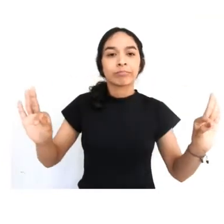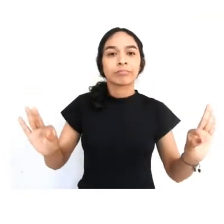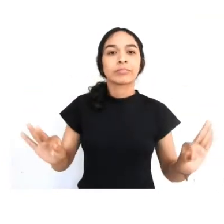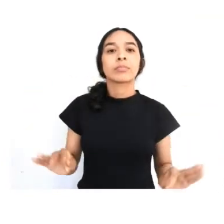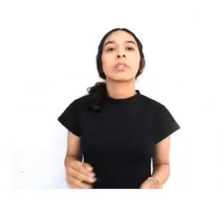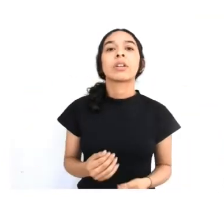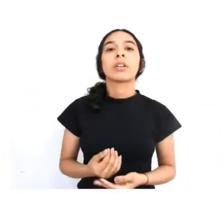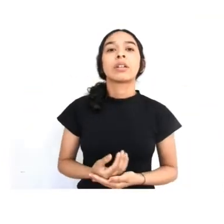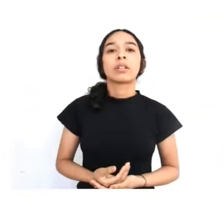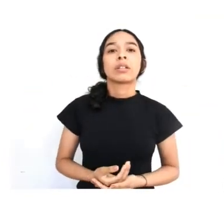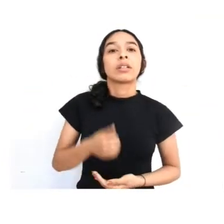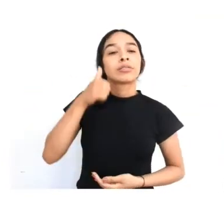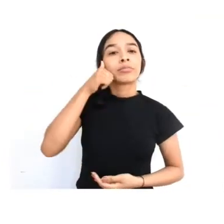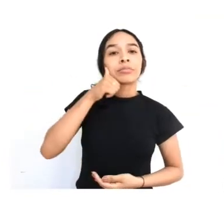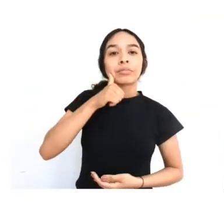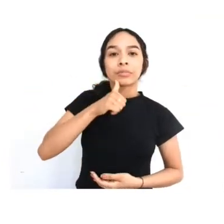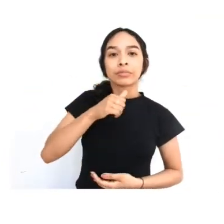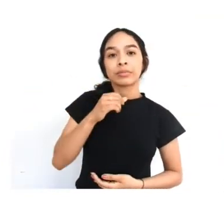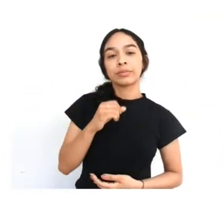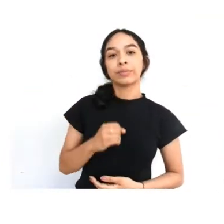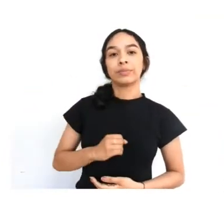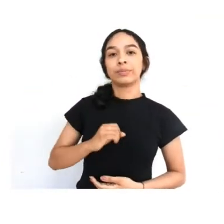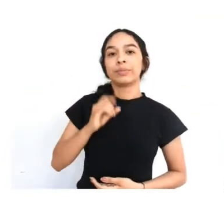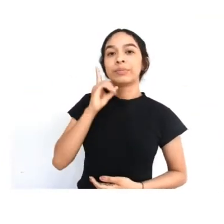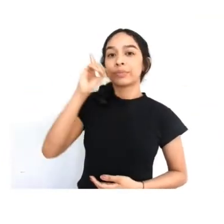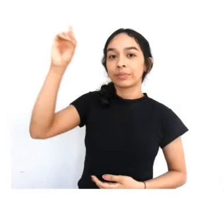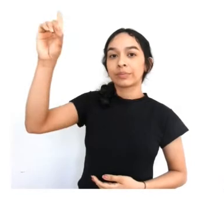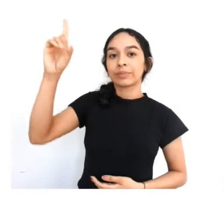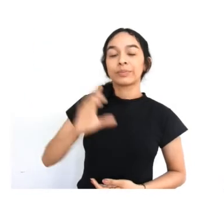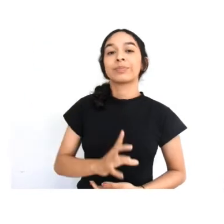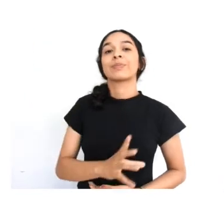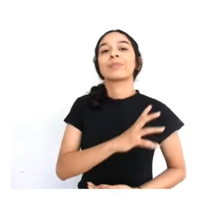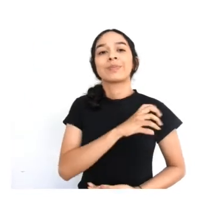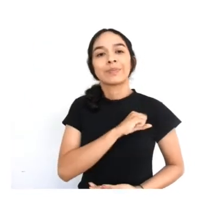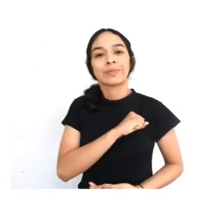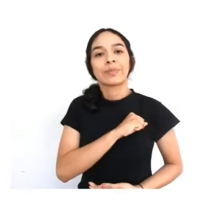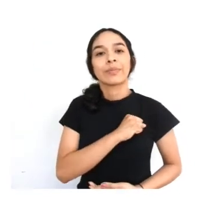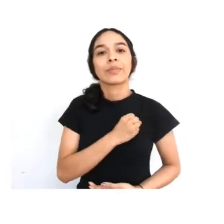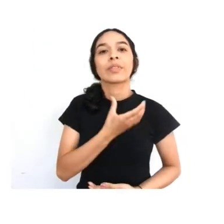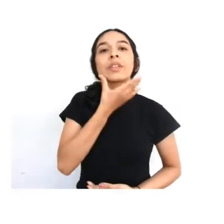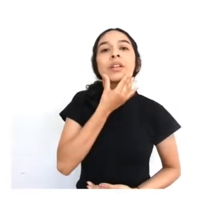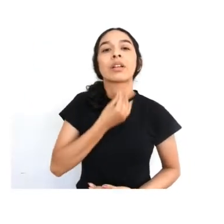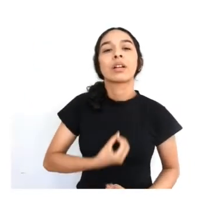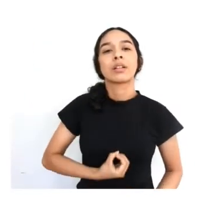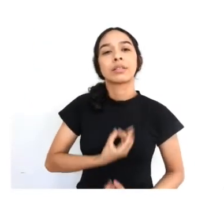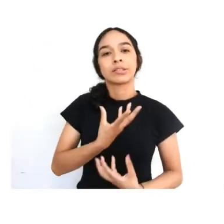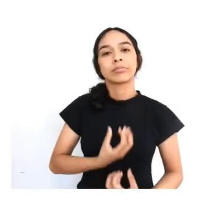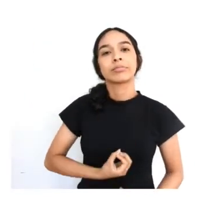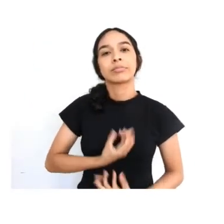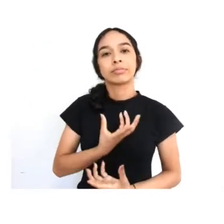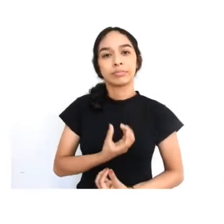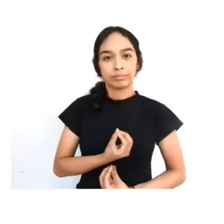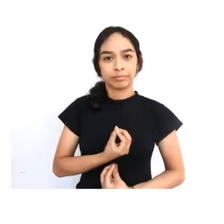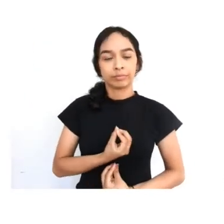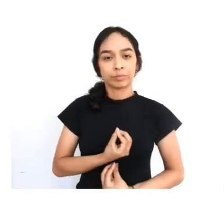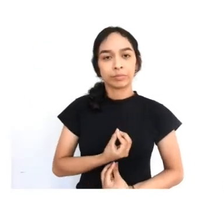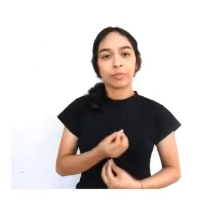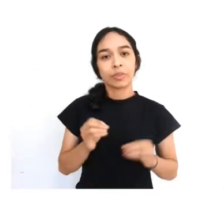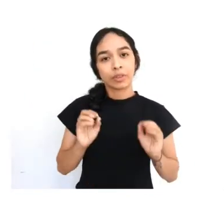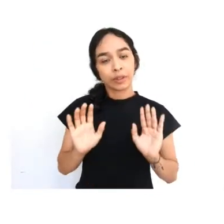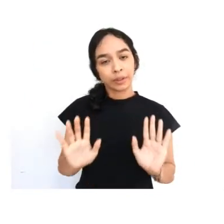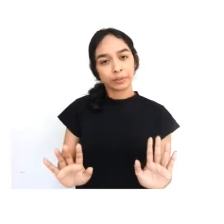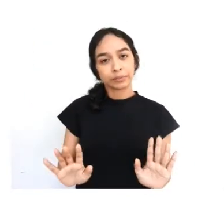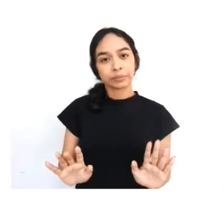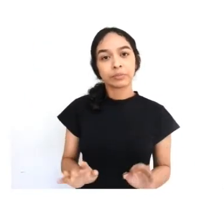no início, antes do verbo, ou seja, eu vou ter a frase: a ninfa ama o poeta. Bem,